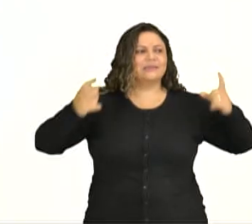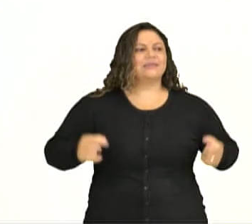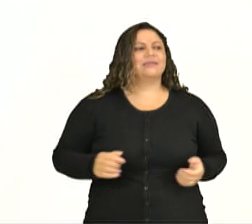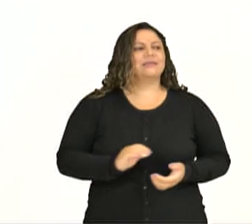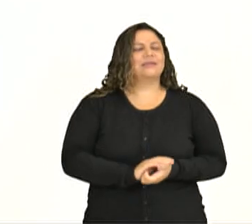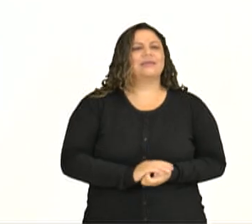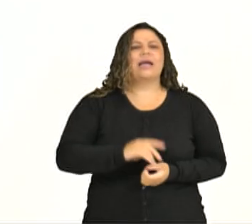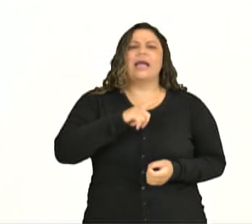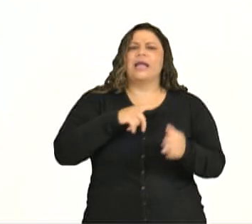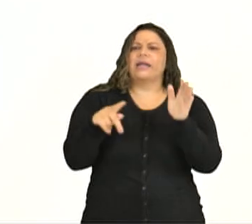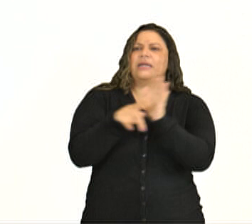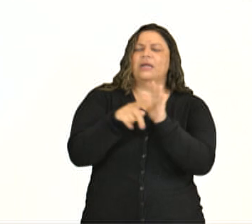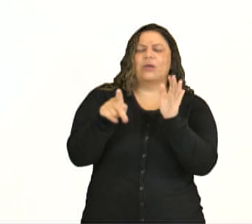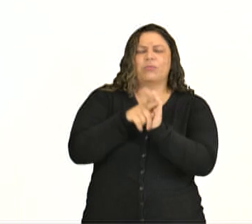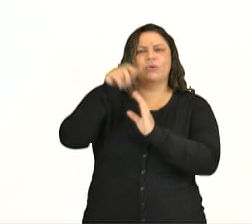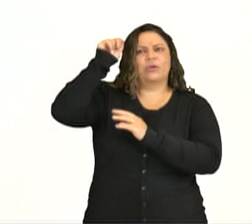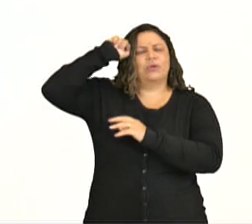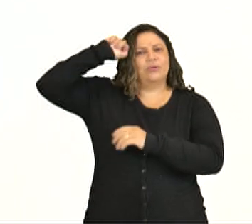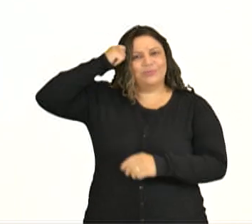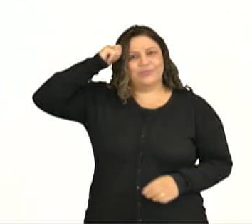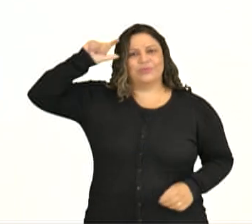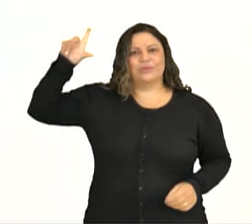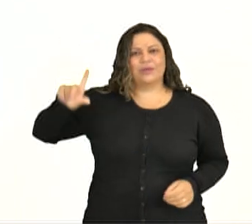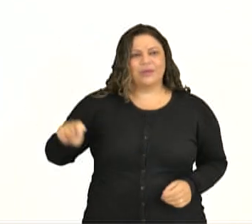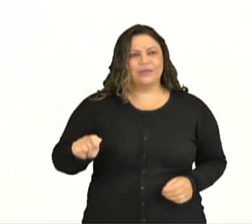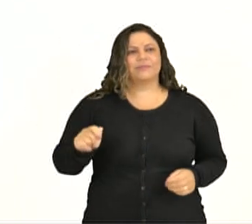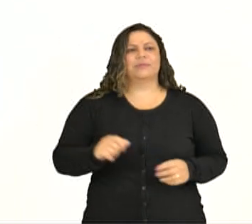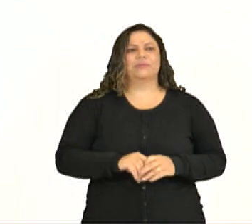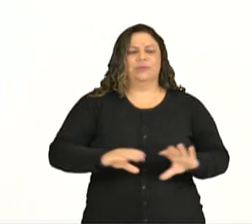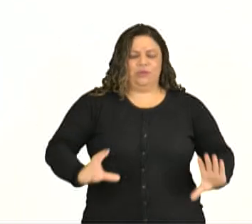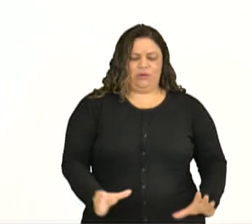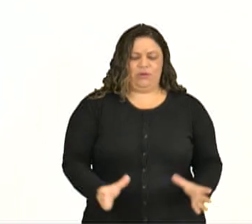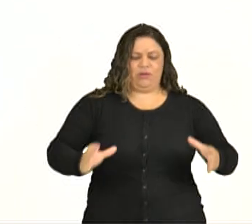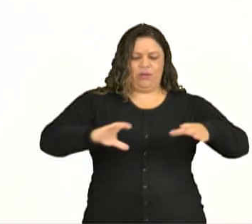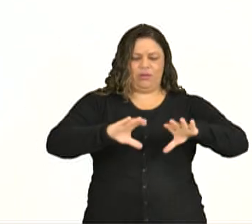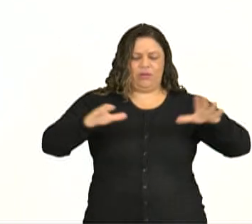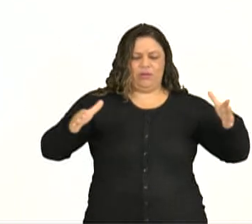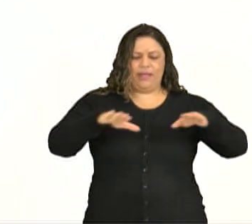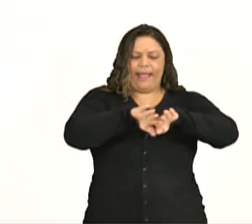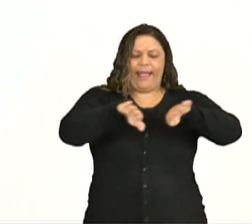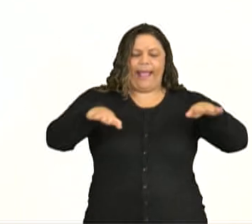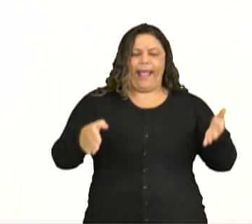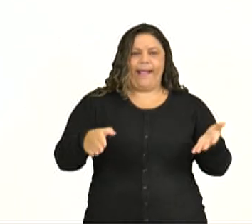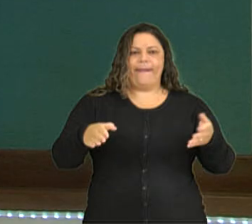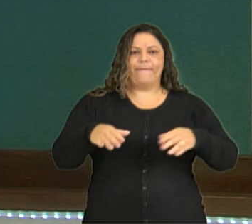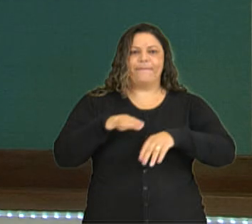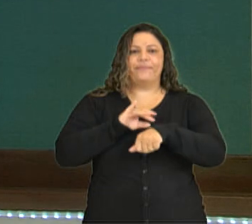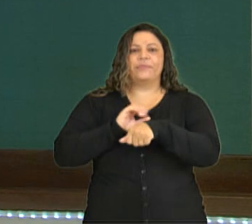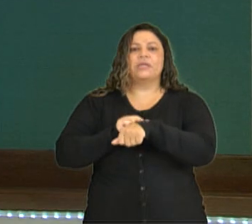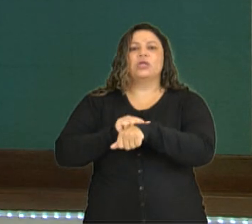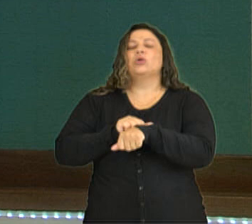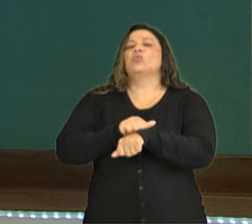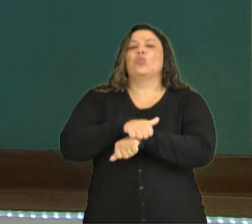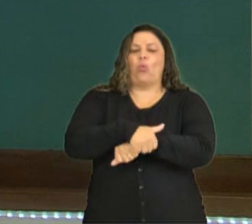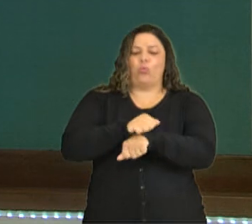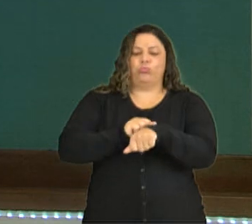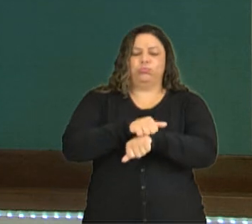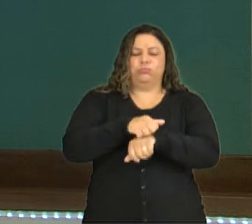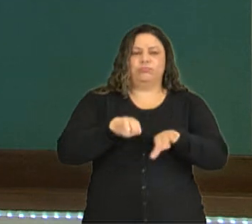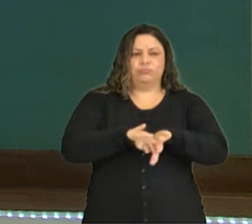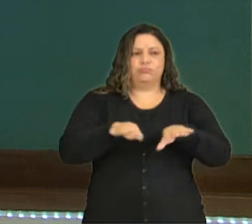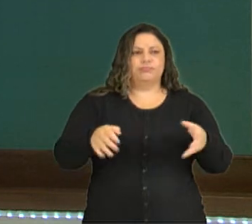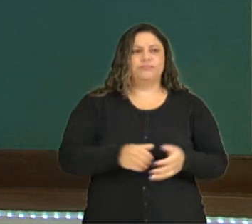origem africana e é um tambor cilíndrico ou cônico, coberto com a pele de um animal em cima para bater.